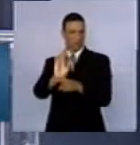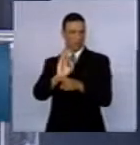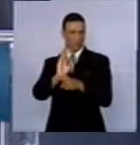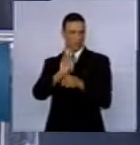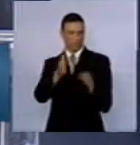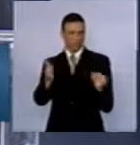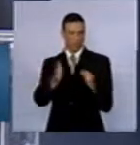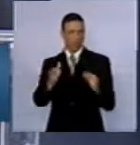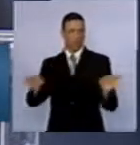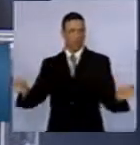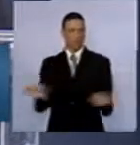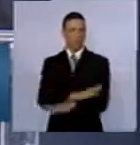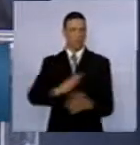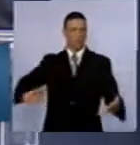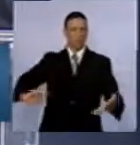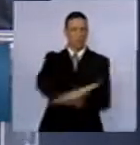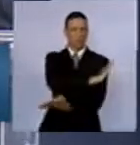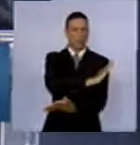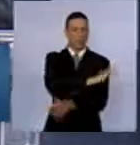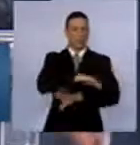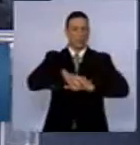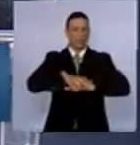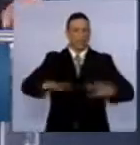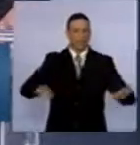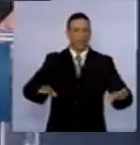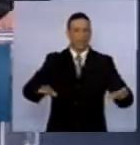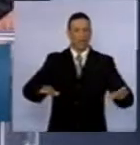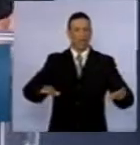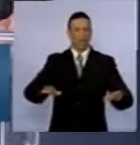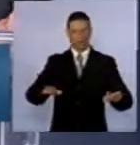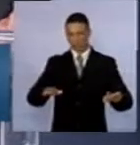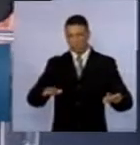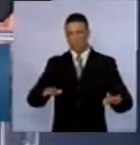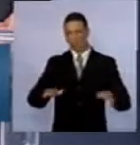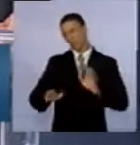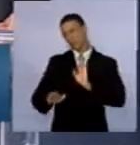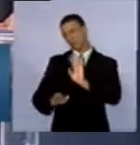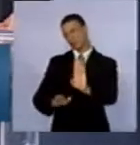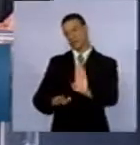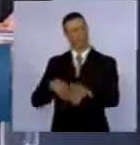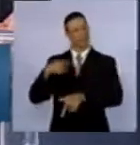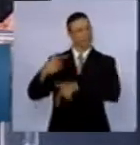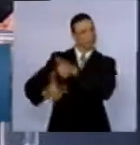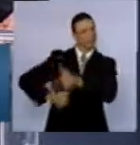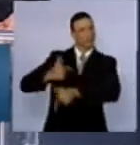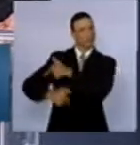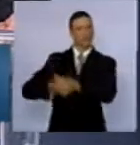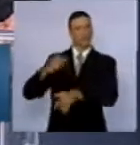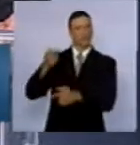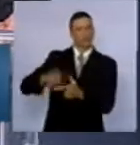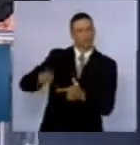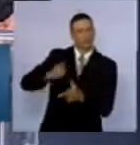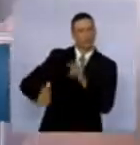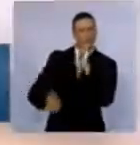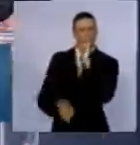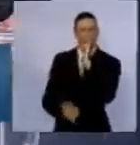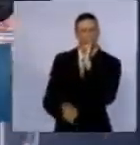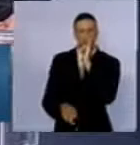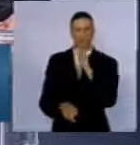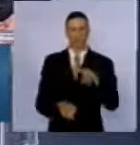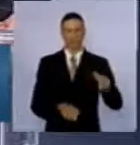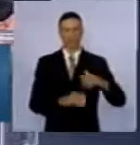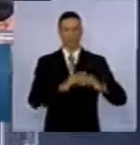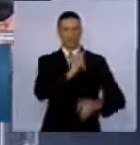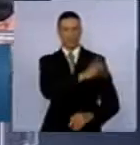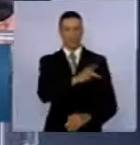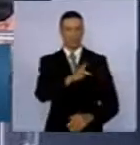publicidade absorveu todos os técnicos, toda a infraestrutura e continuou mantendo o seu poder de investimento no parque técnico e nos